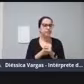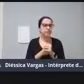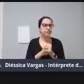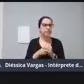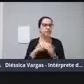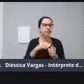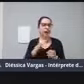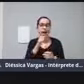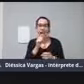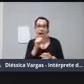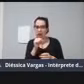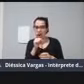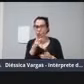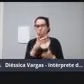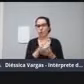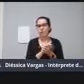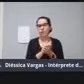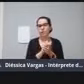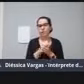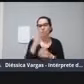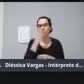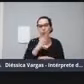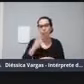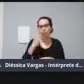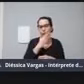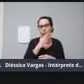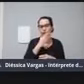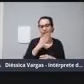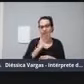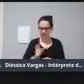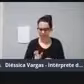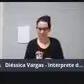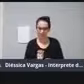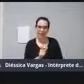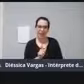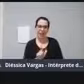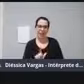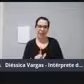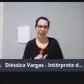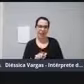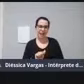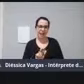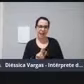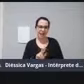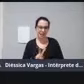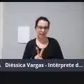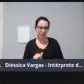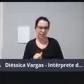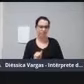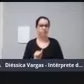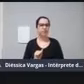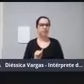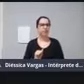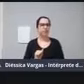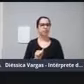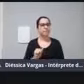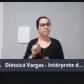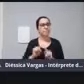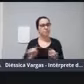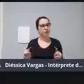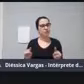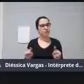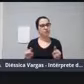na água doce, especialmente, a fase larval ou as ninfas, mas são o grupo disparado